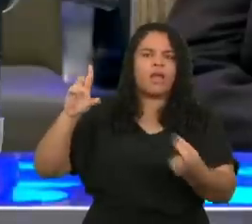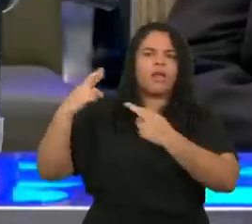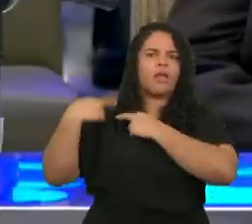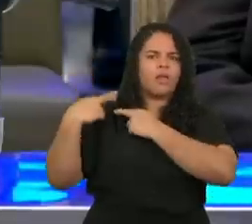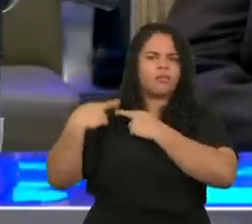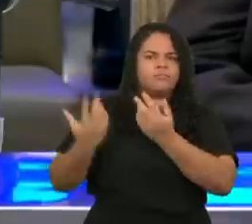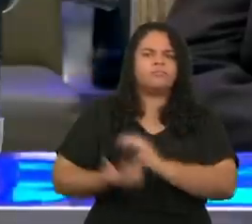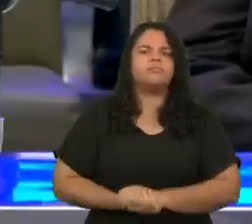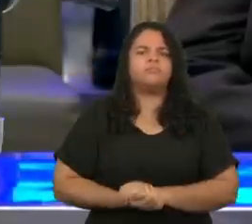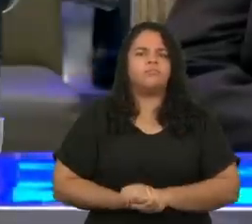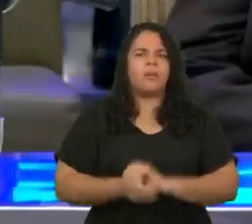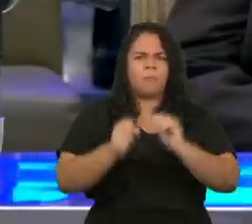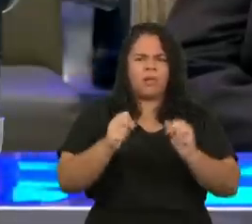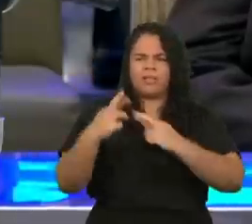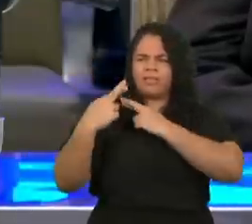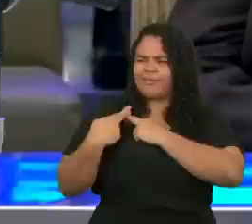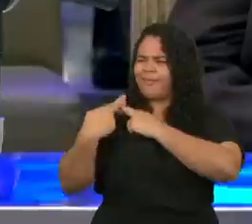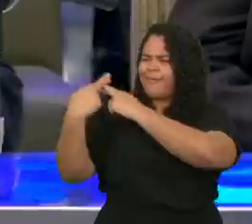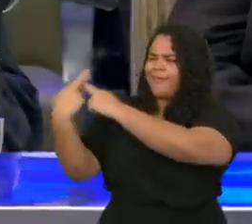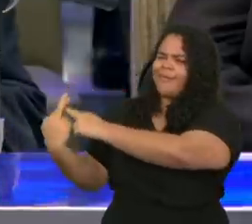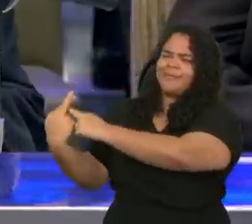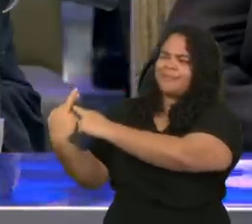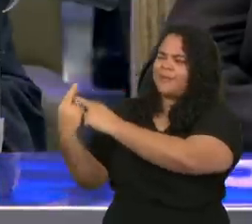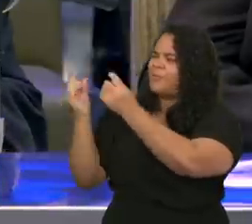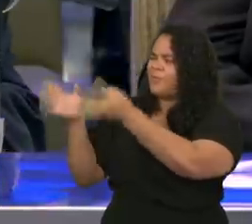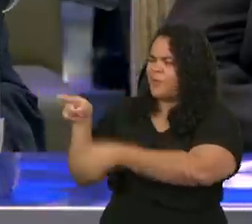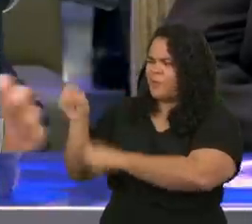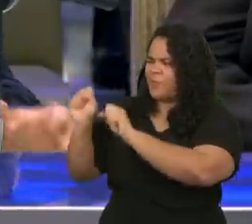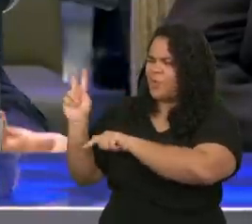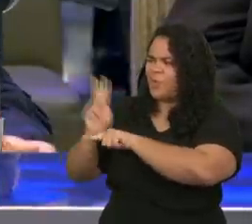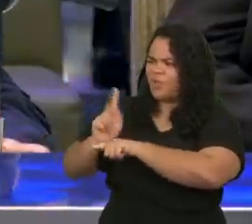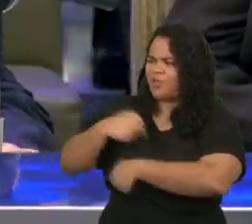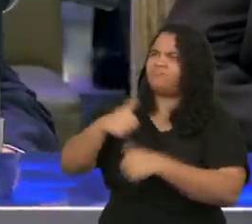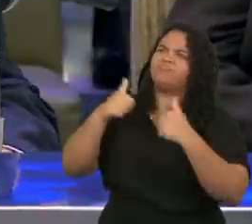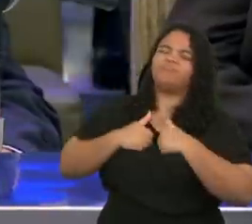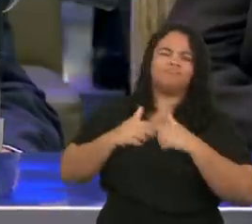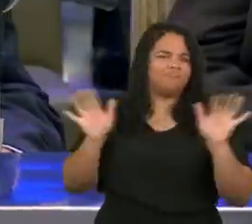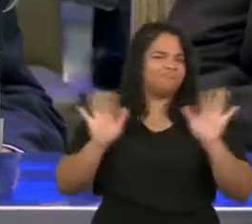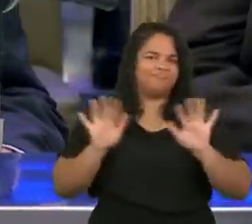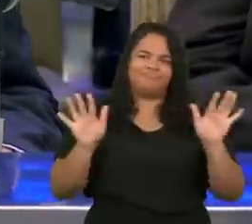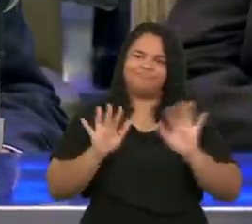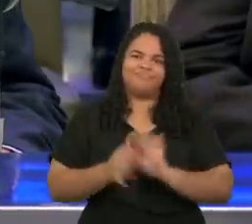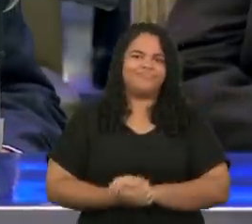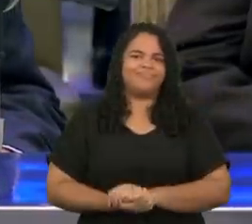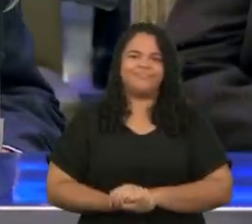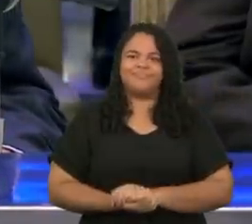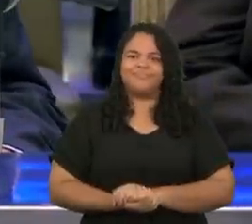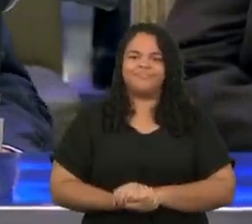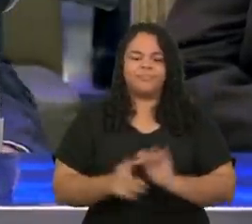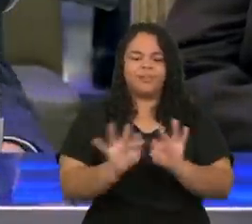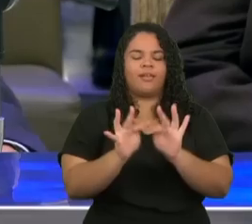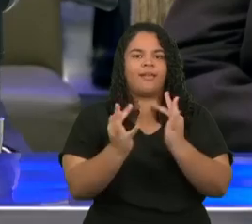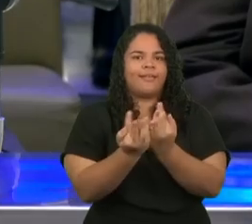terceirizar Amém meus irmãos o nosso cuidado a nossa responsabilidade com o nosso lar com a nossa família